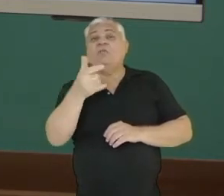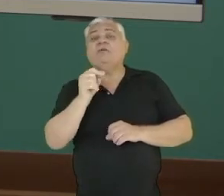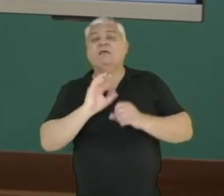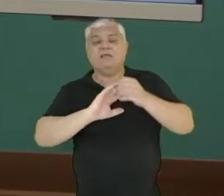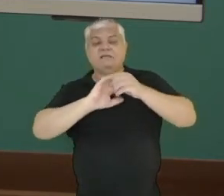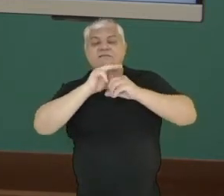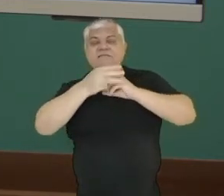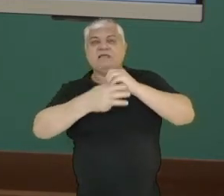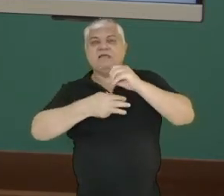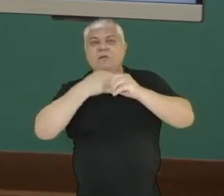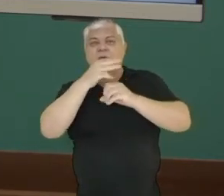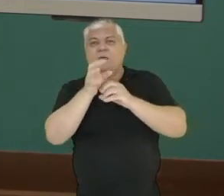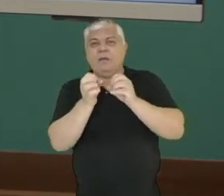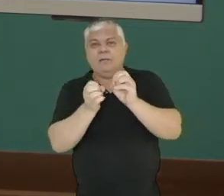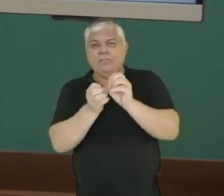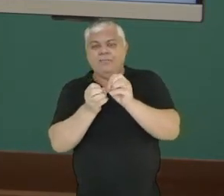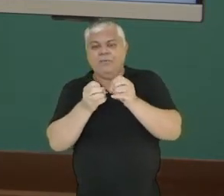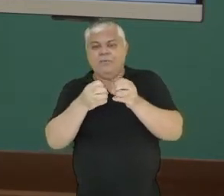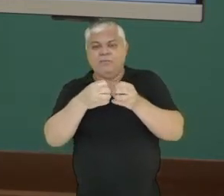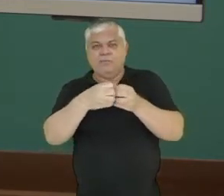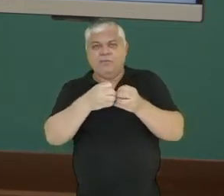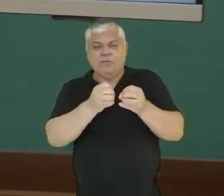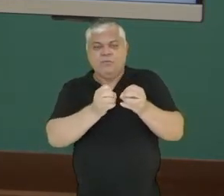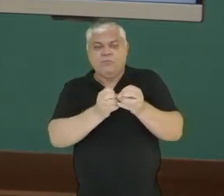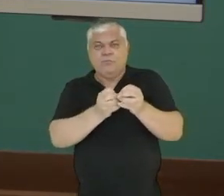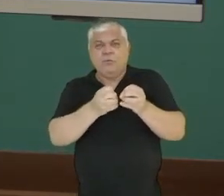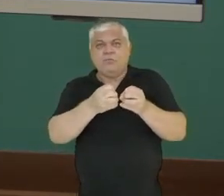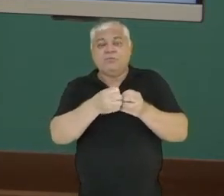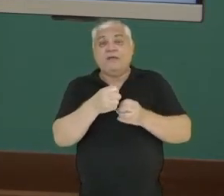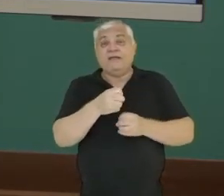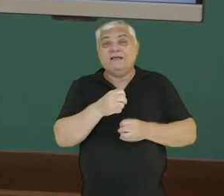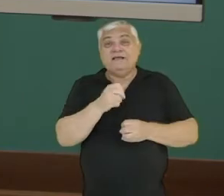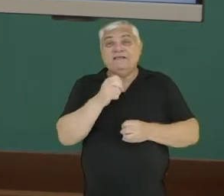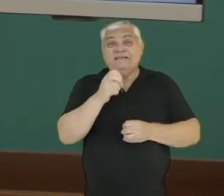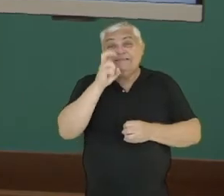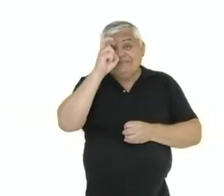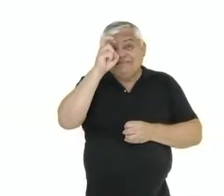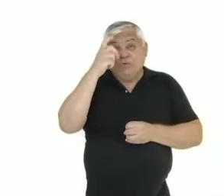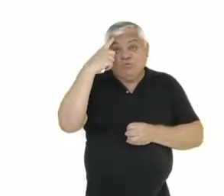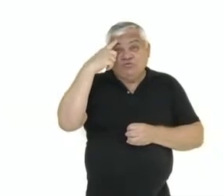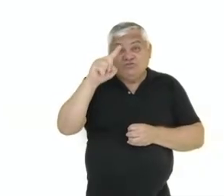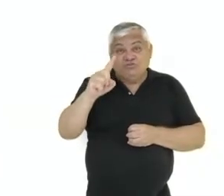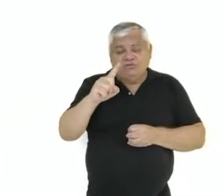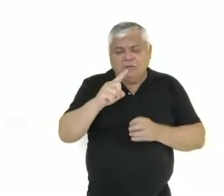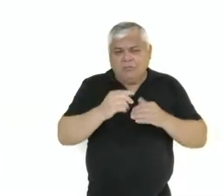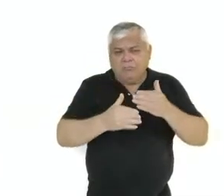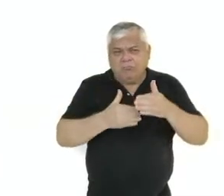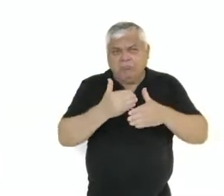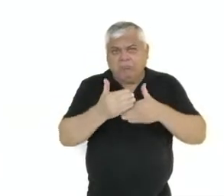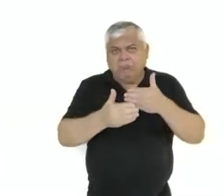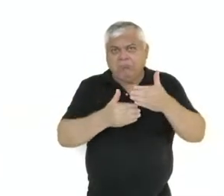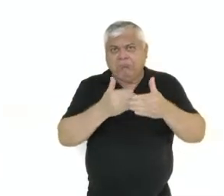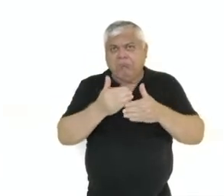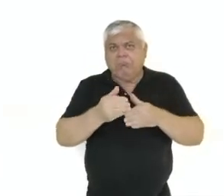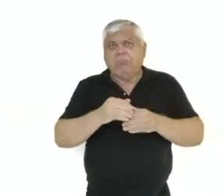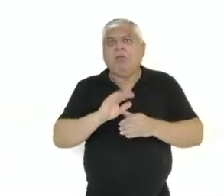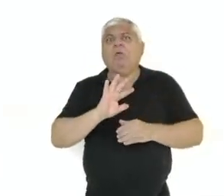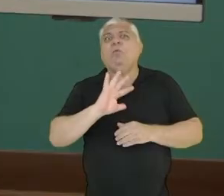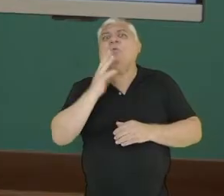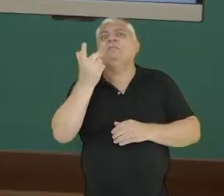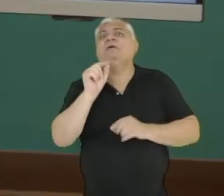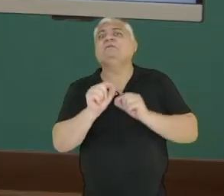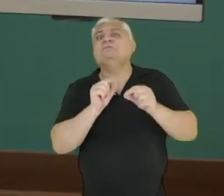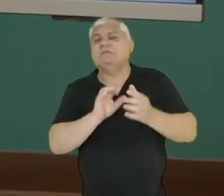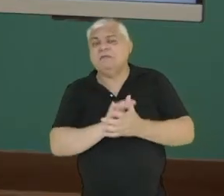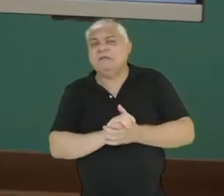celular. E mais ou menos 5 dias ocorre um evento que a gente chama de nidação, que é o